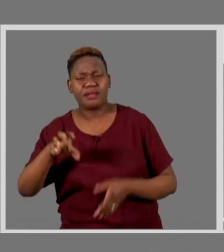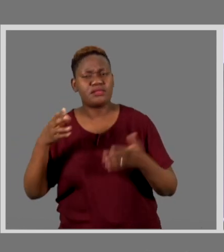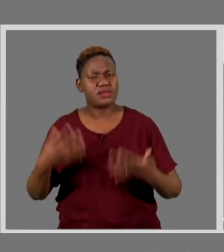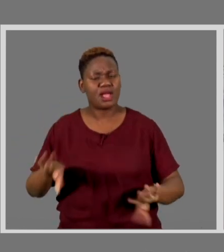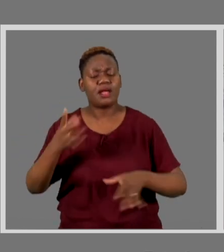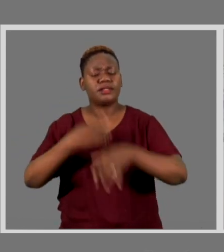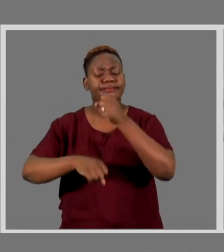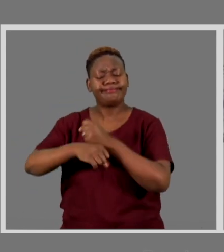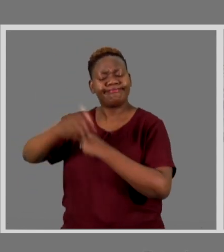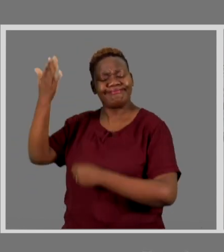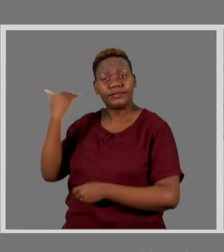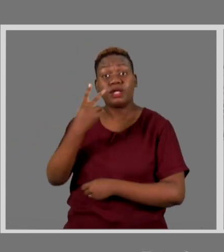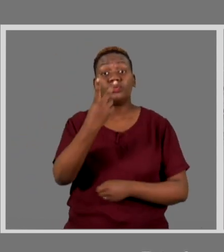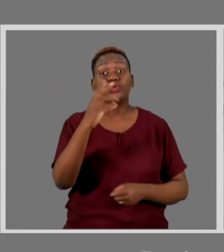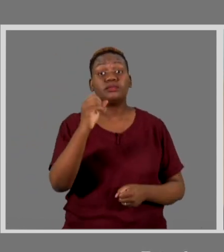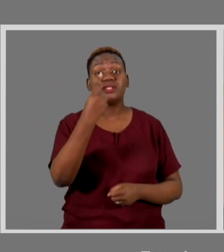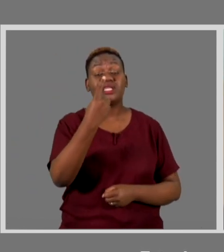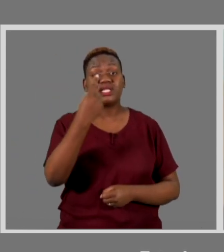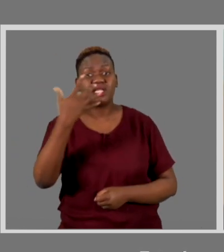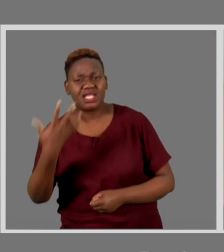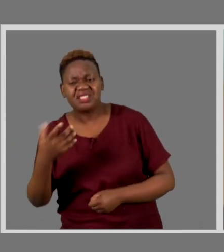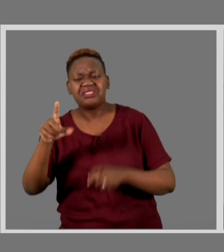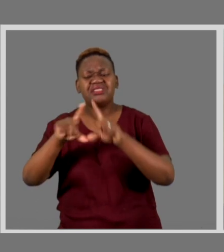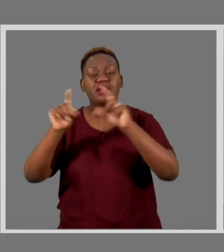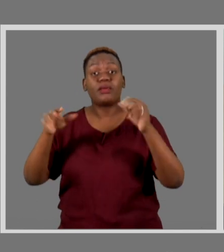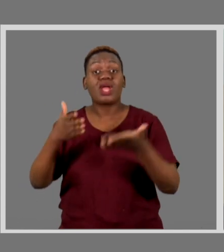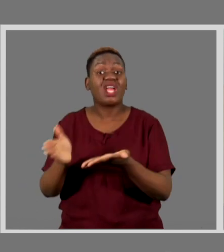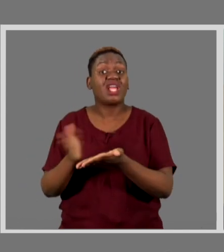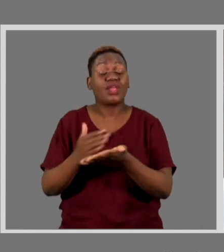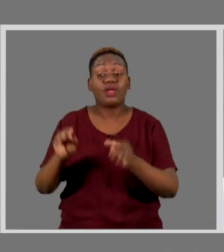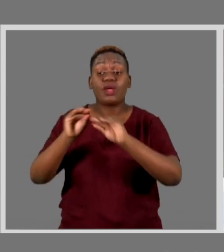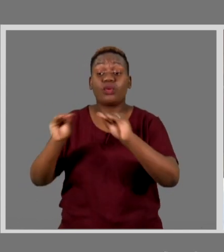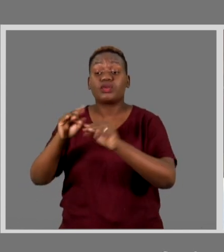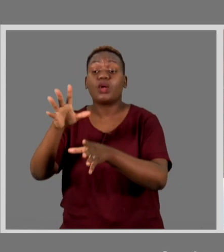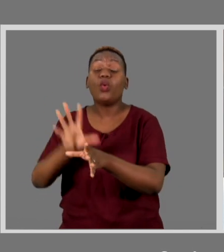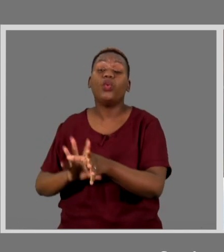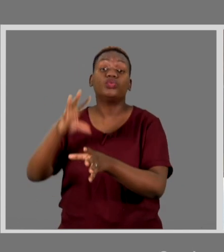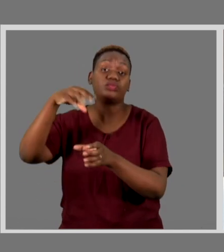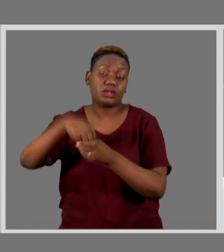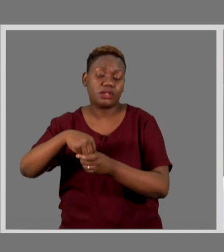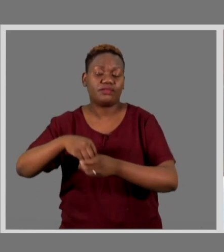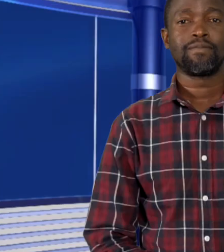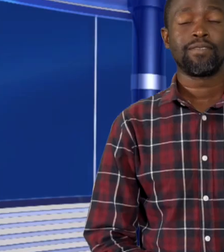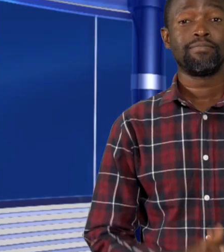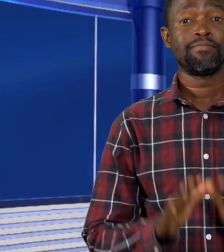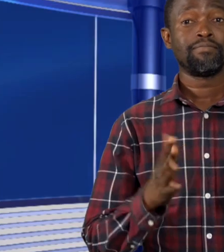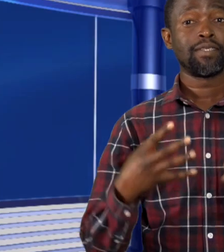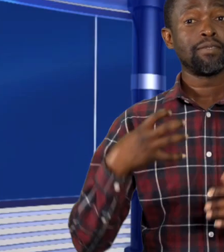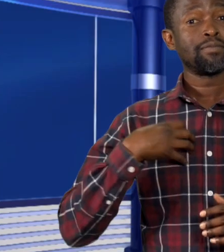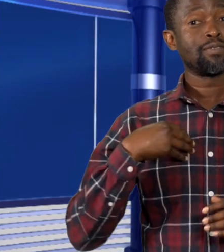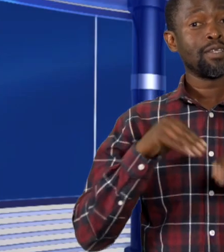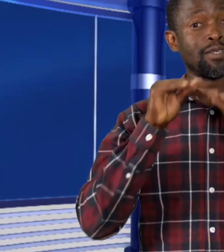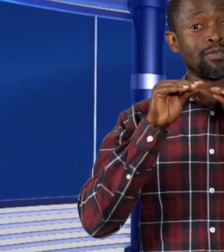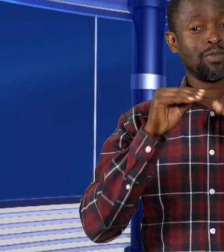livro sobre educação inclusiva lançado pelo CEP. O primeiro foi publicado em 2015. Ainda